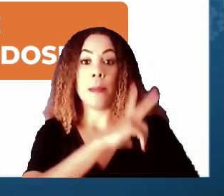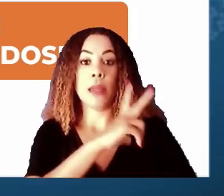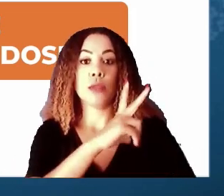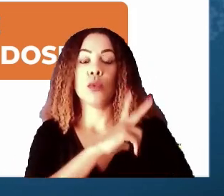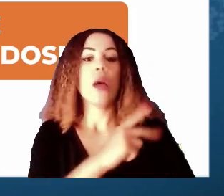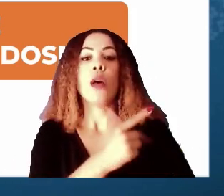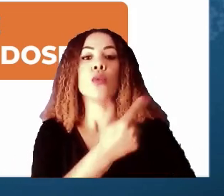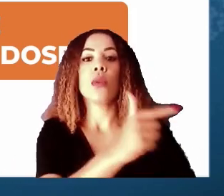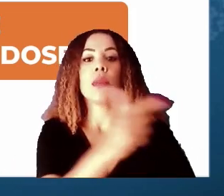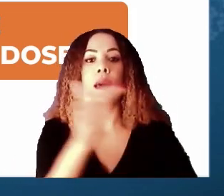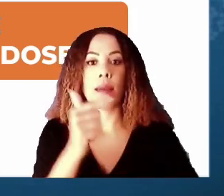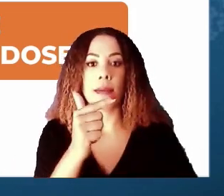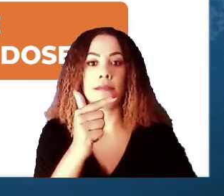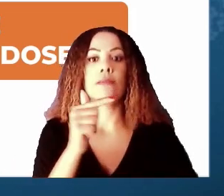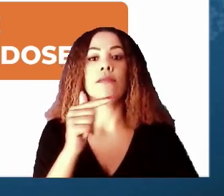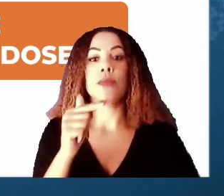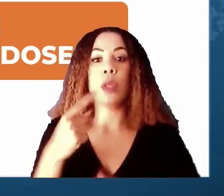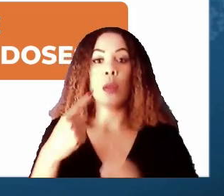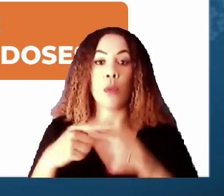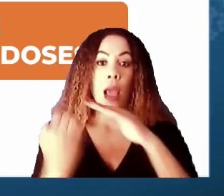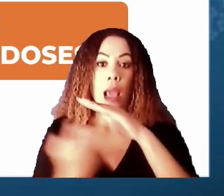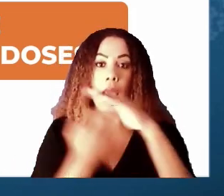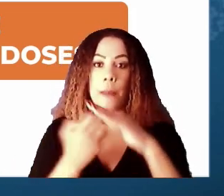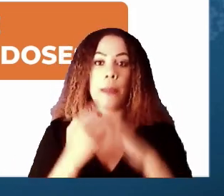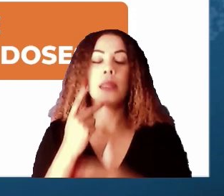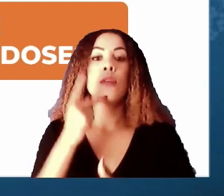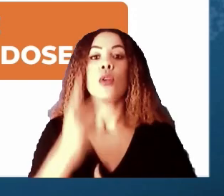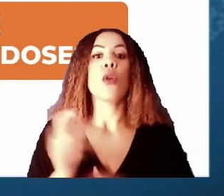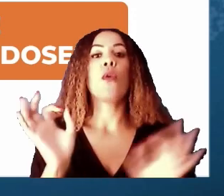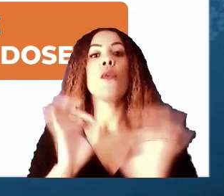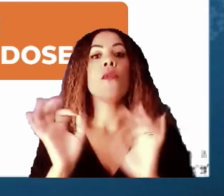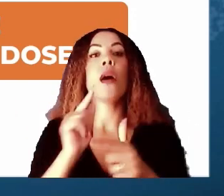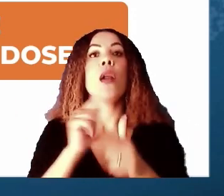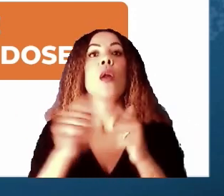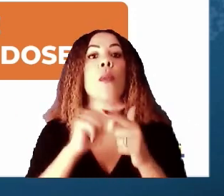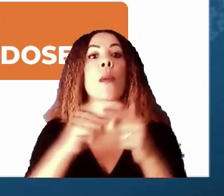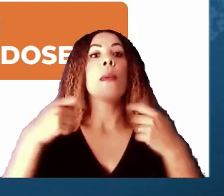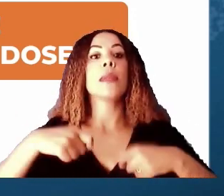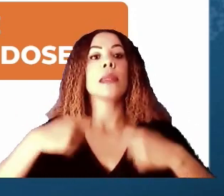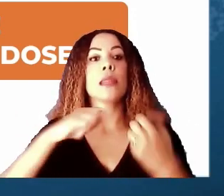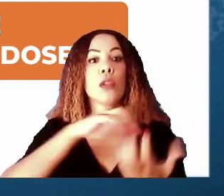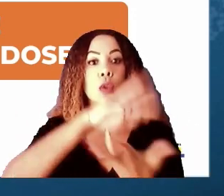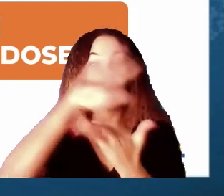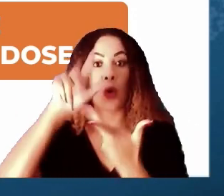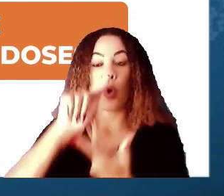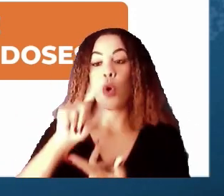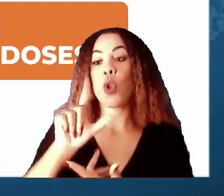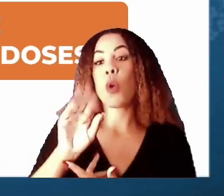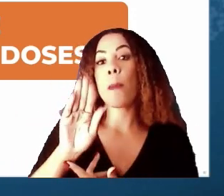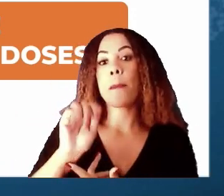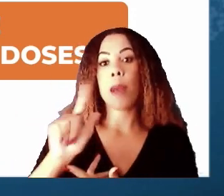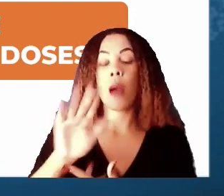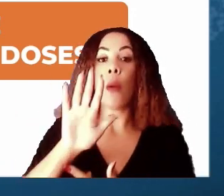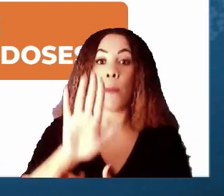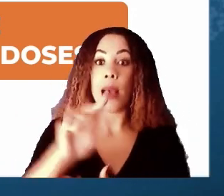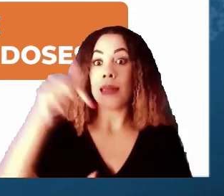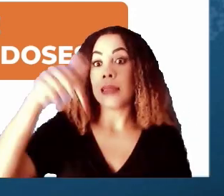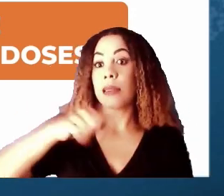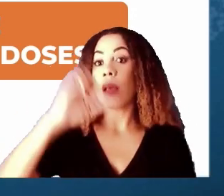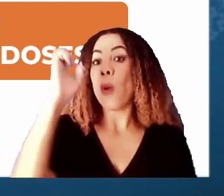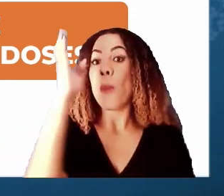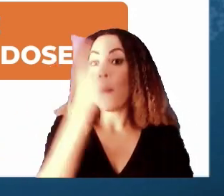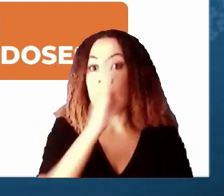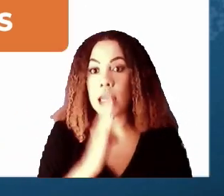A empresa não fala o tanto que impactou na demanda global, mas pelo menos eu garanto para vocês, o que veio para o Brasil nós compramos